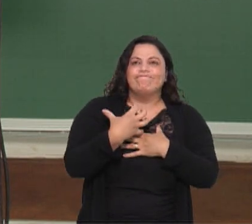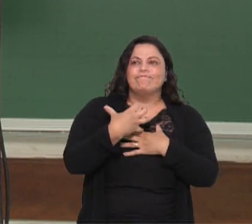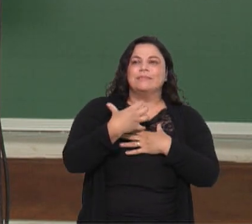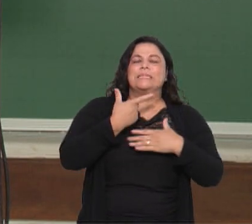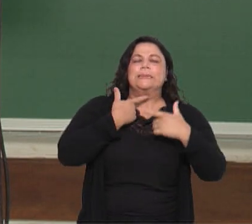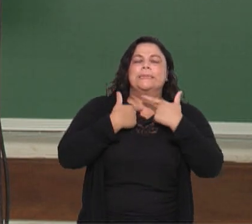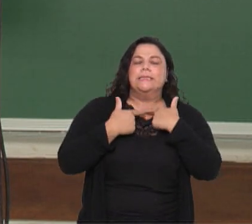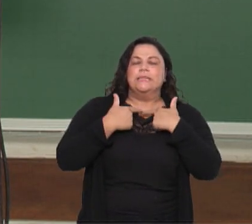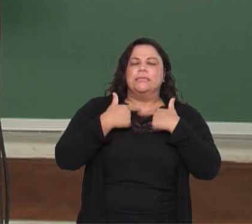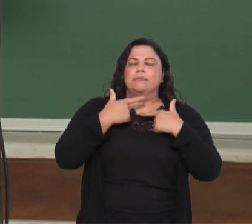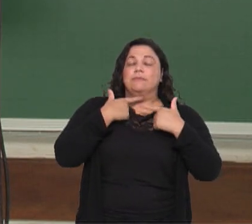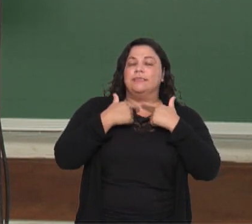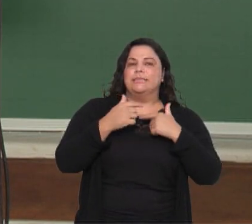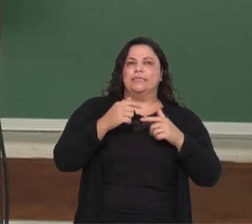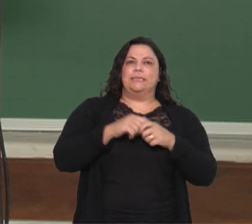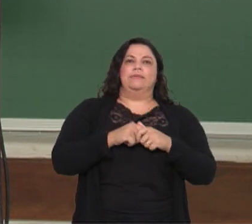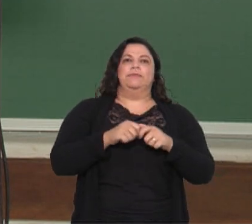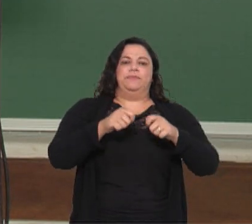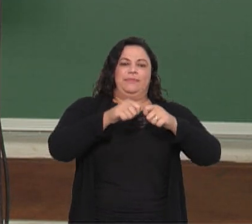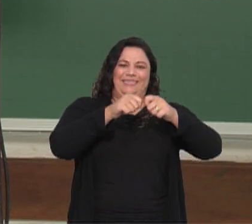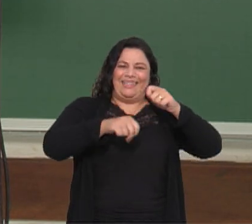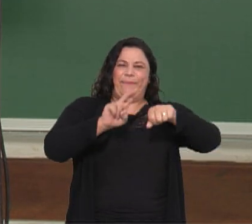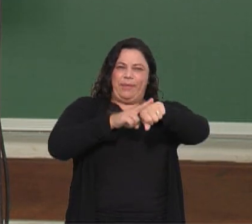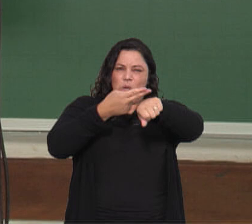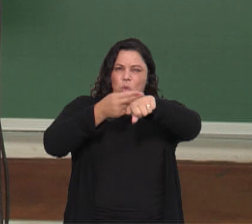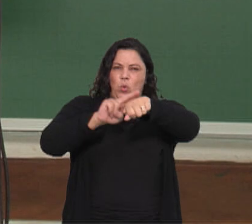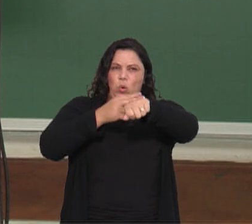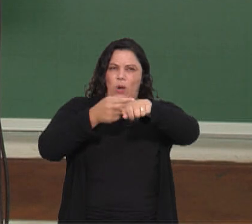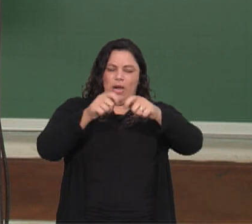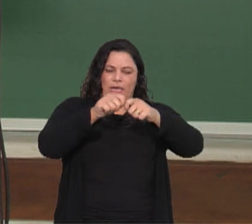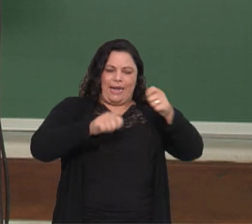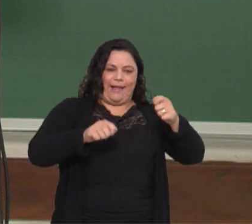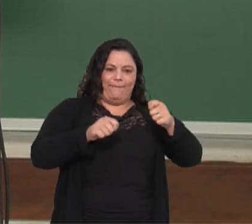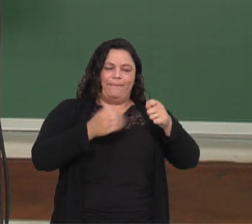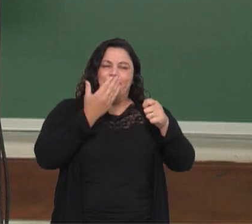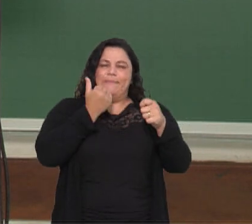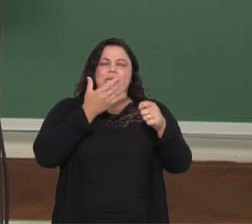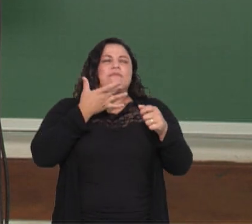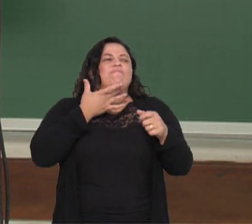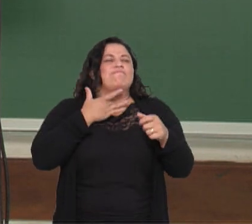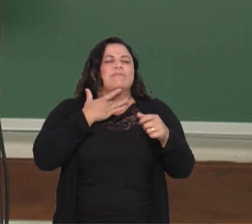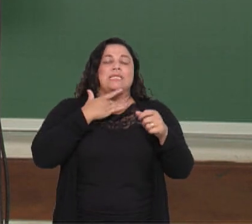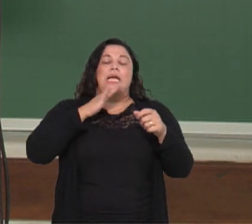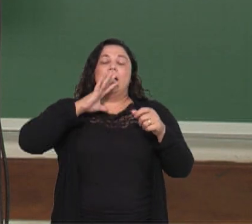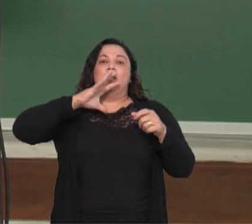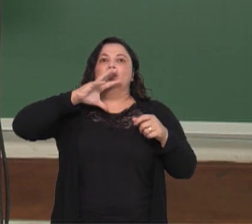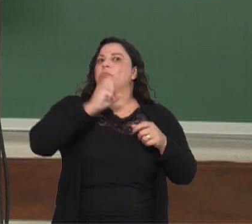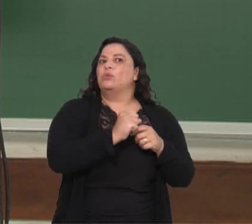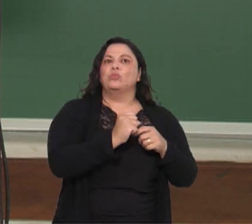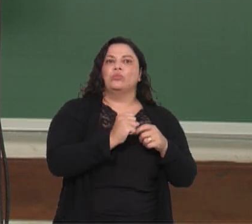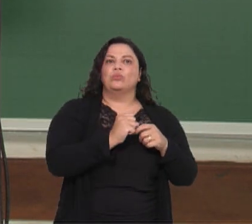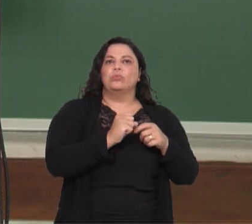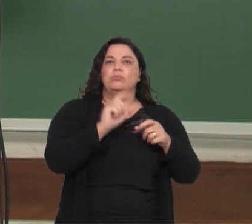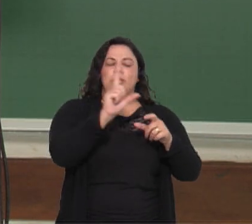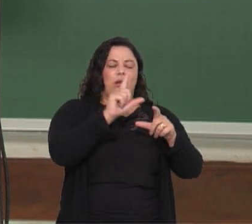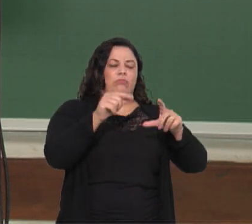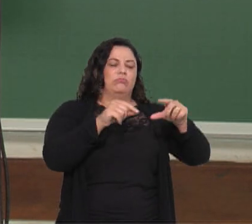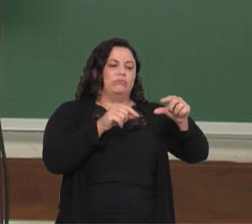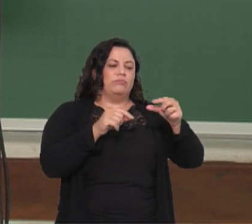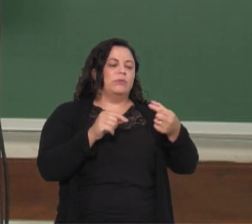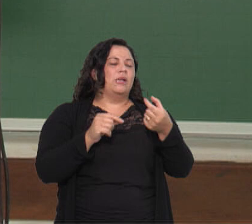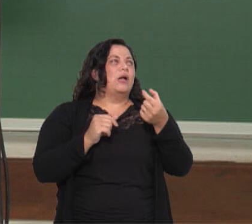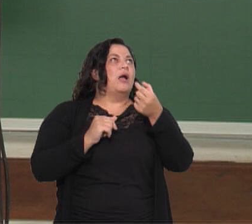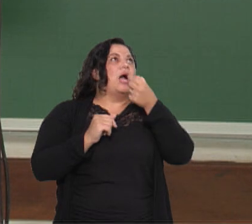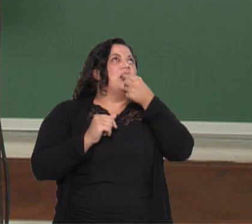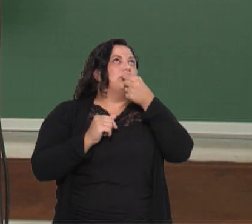Né? Abre uma barra de chocolate, a vontade é comer a barra inteira de uma vez só. Né? Temperante é aquele que come um pedaço, não. Eu tenho vontade